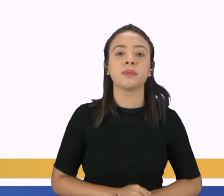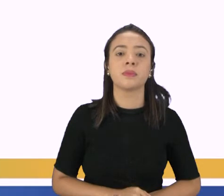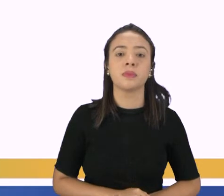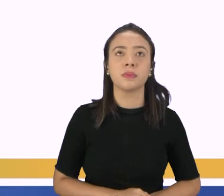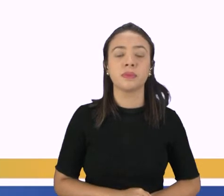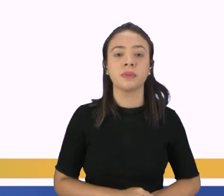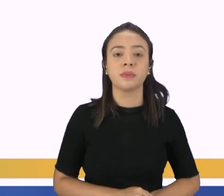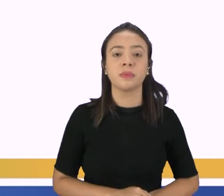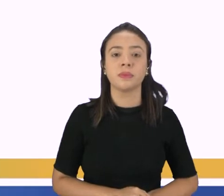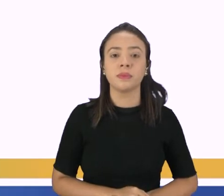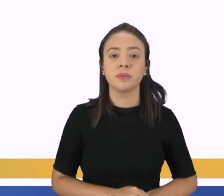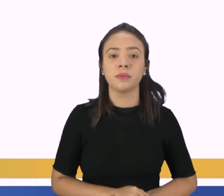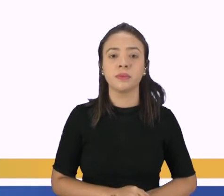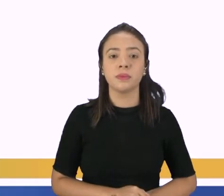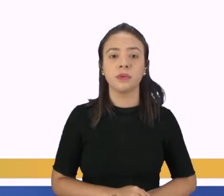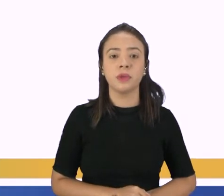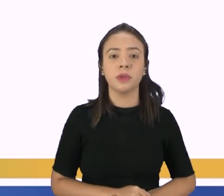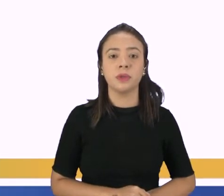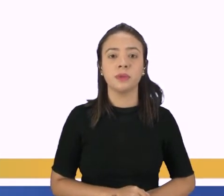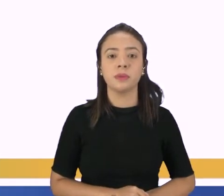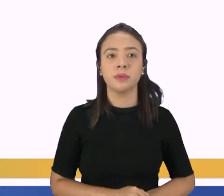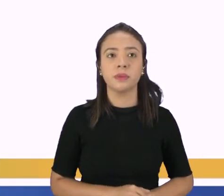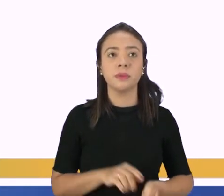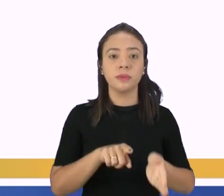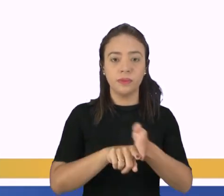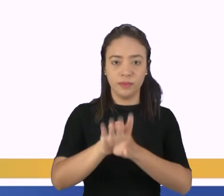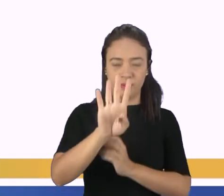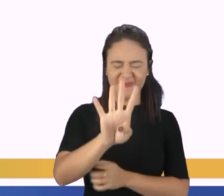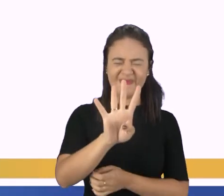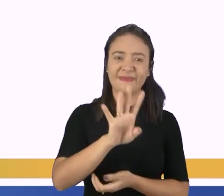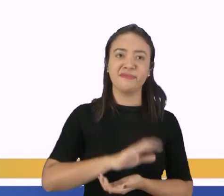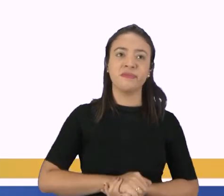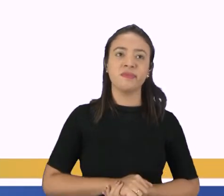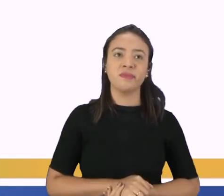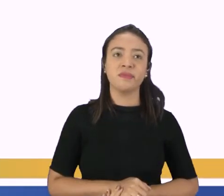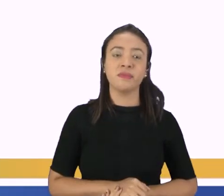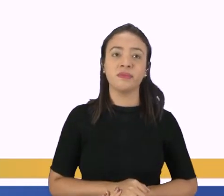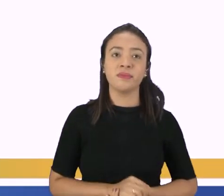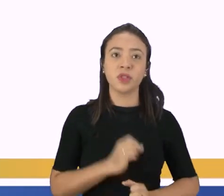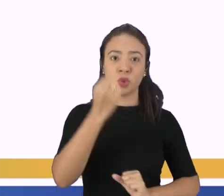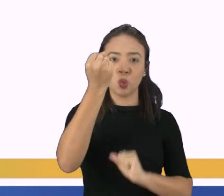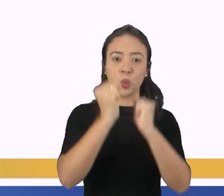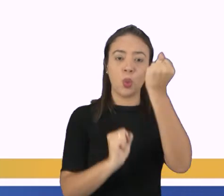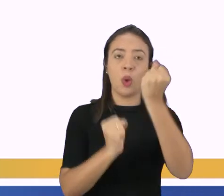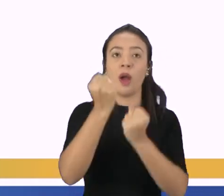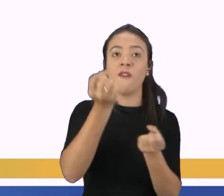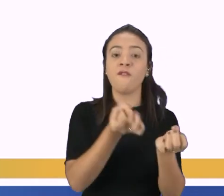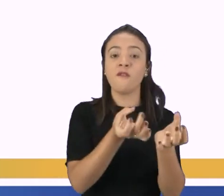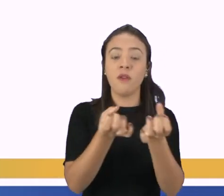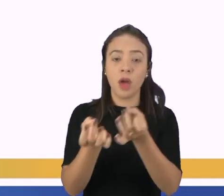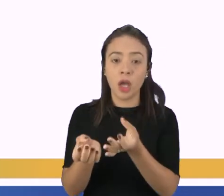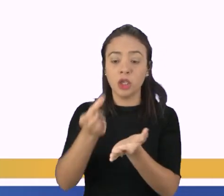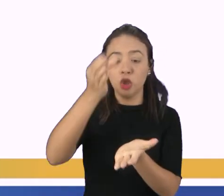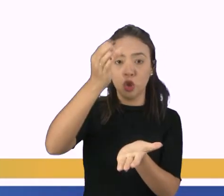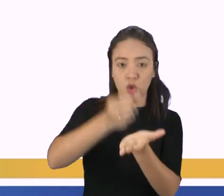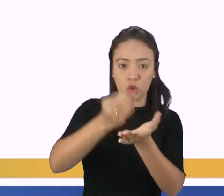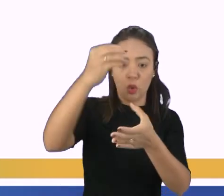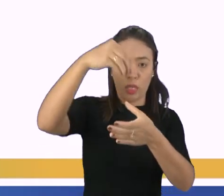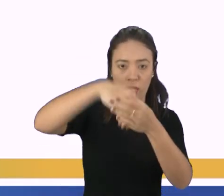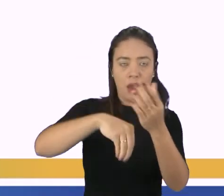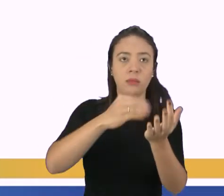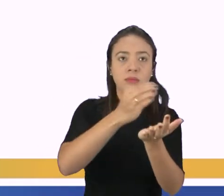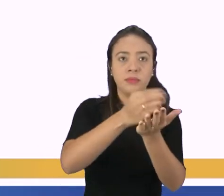qual esse tanque pode ser preenchido. Exercício 4. Uma fábrica vende enlatados em